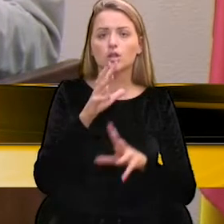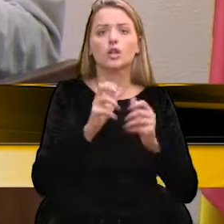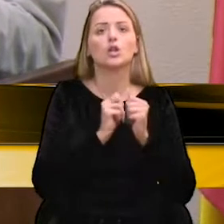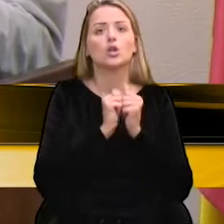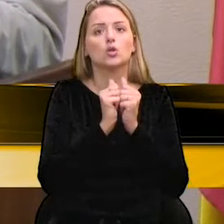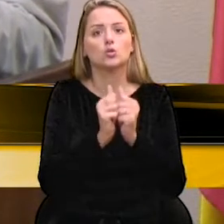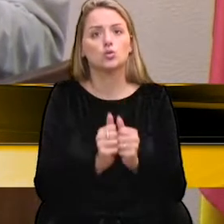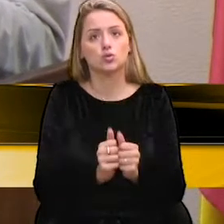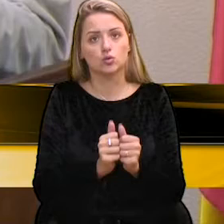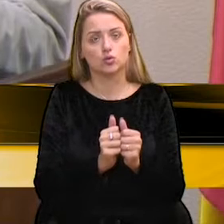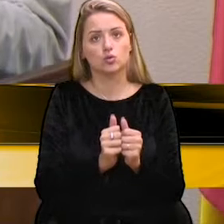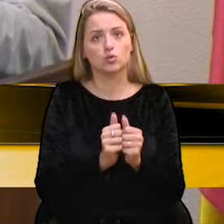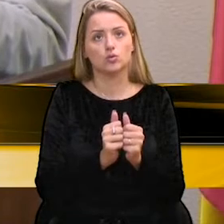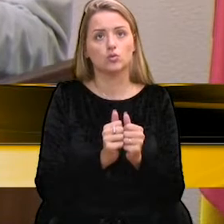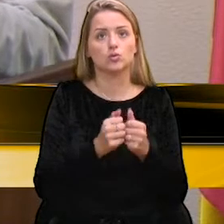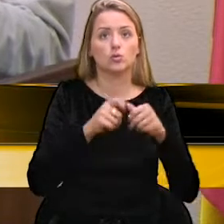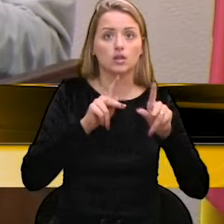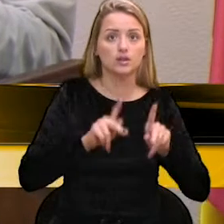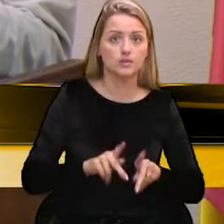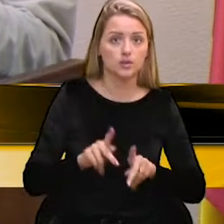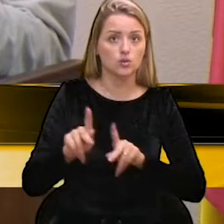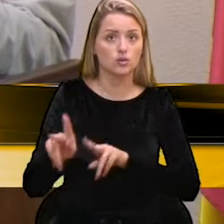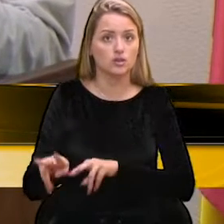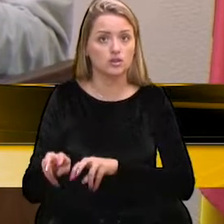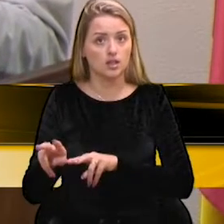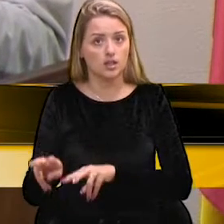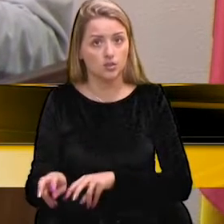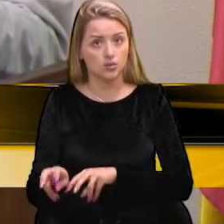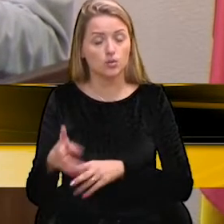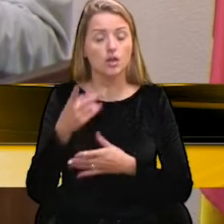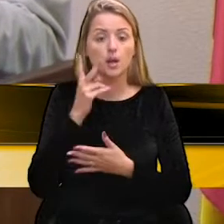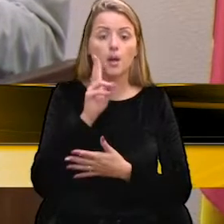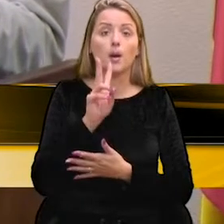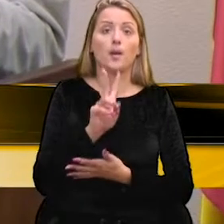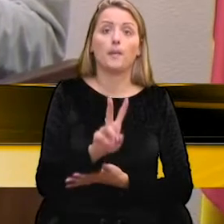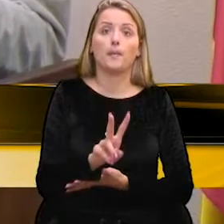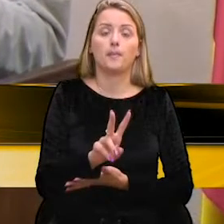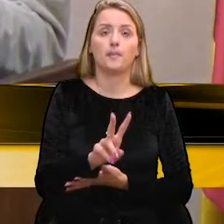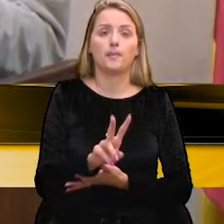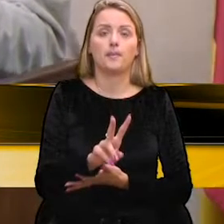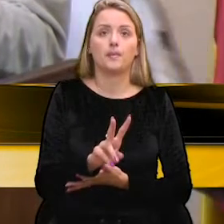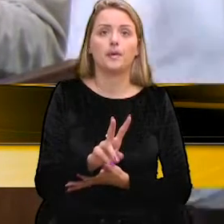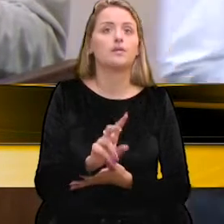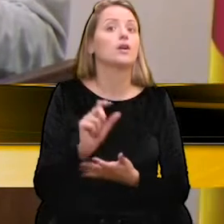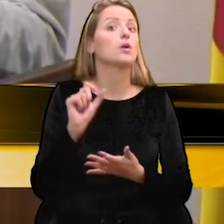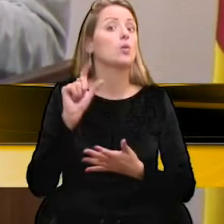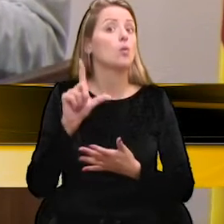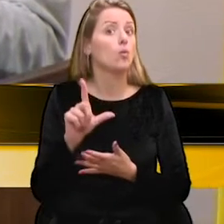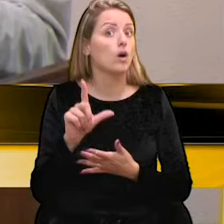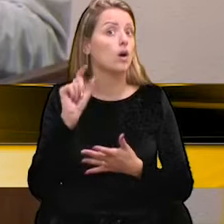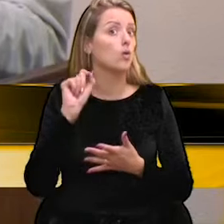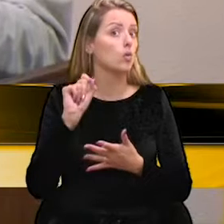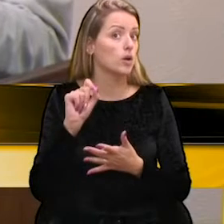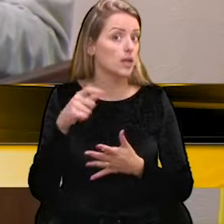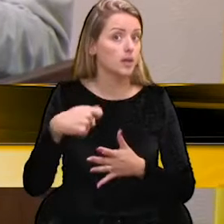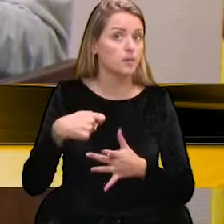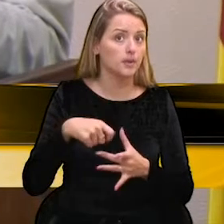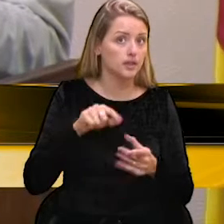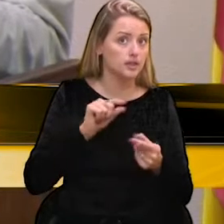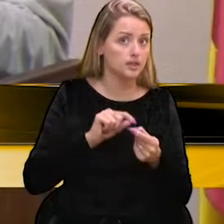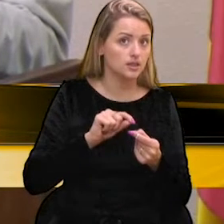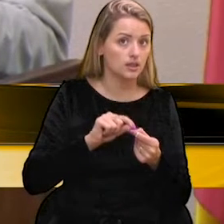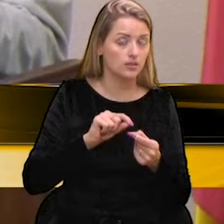às autoridades da agricultura, para que verificamos quais as providências que estão sendo